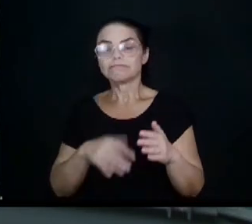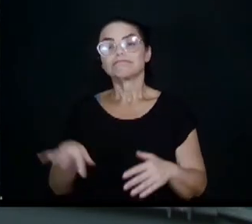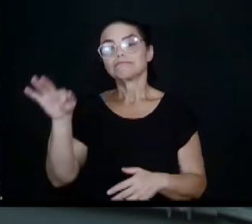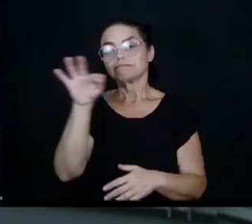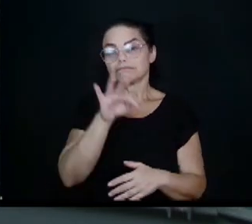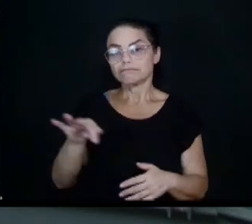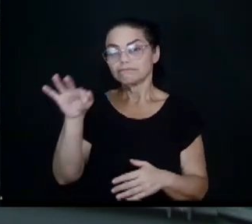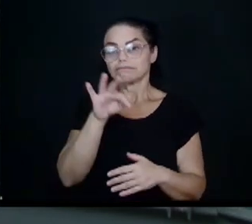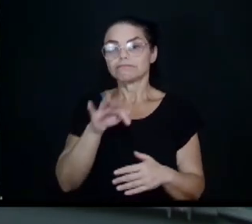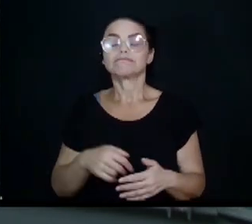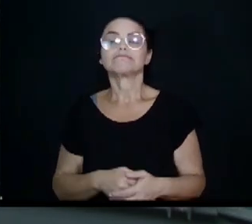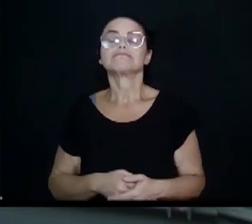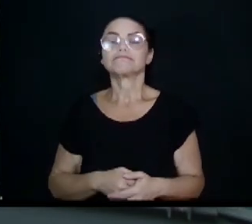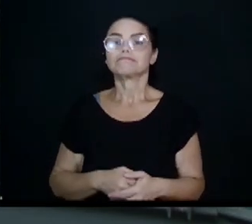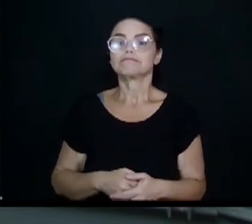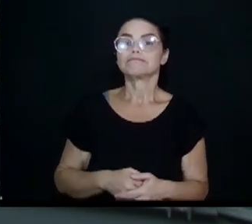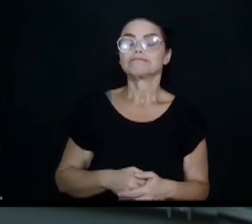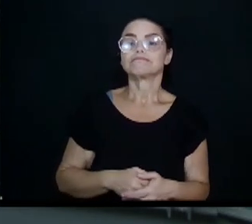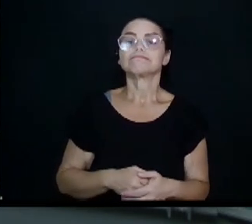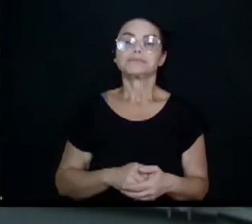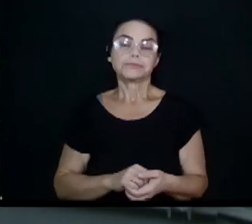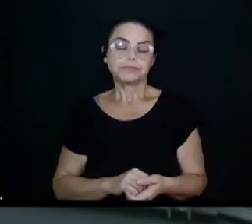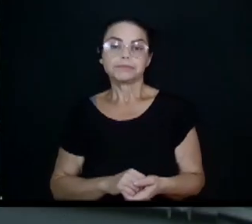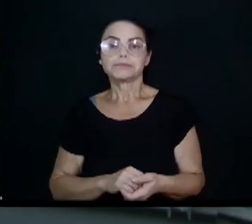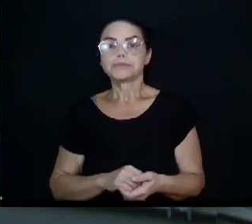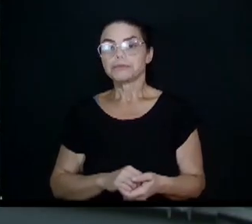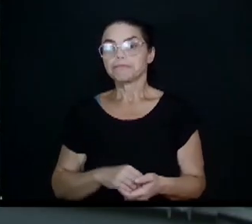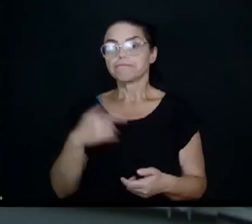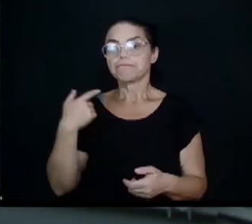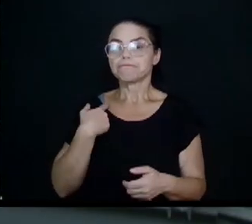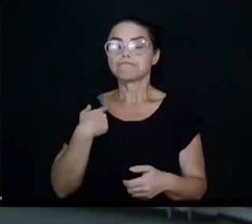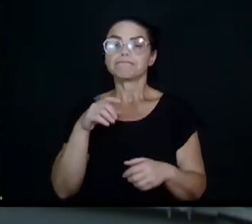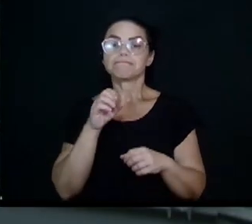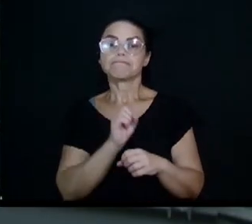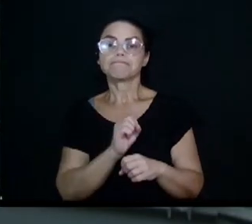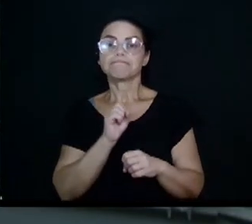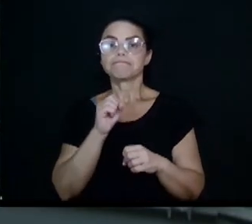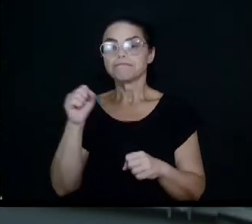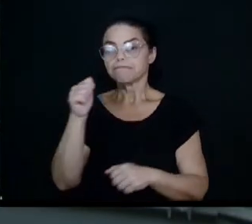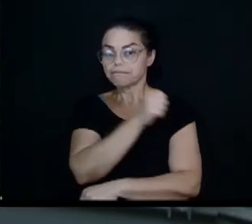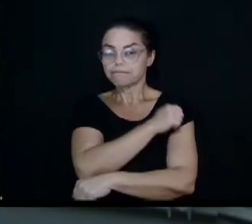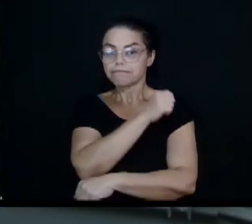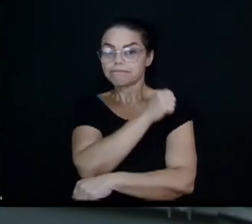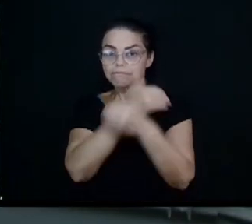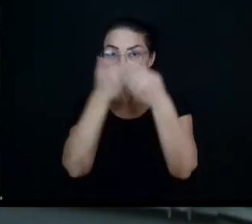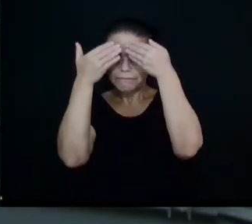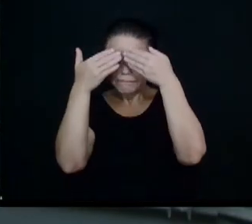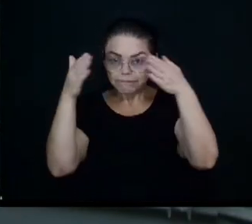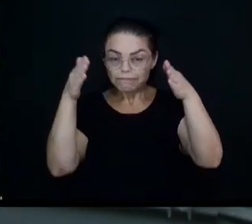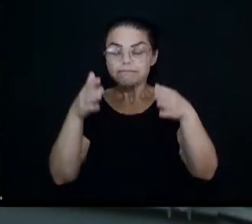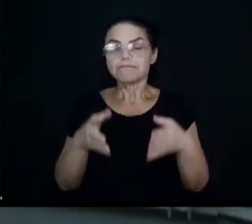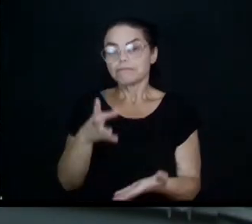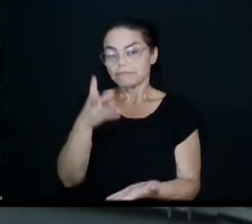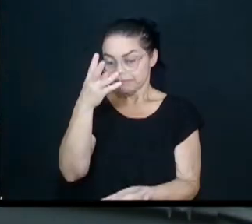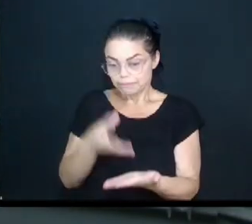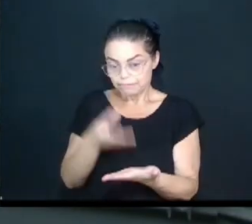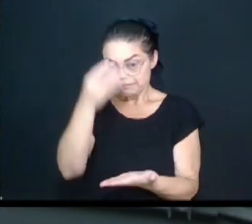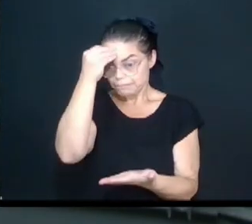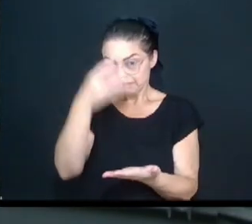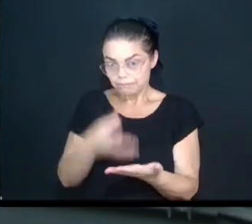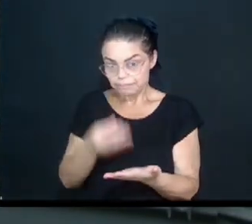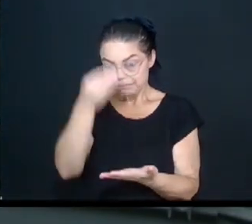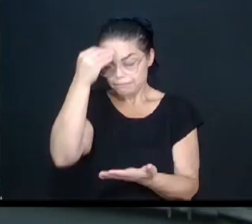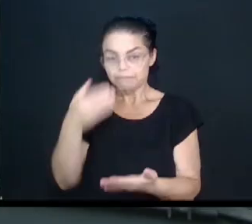E o principal é que o aluno venha com a mente muito aberta, porque vai ser uma etapa que ele vai fazer novas